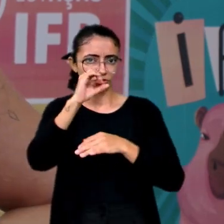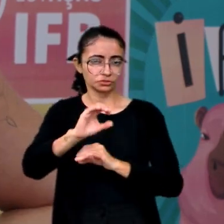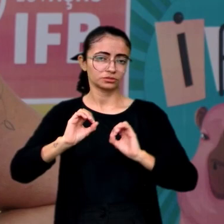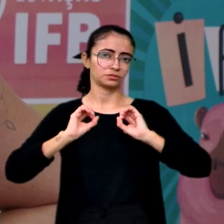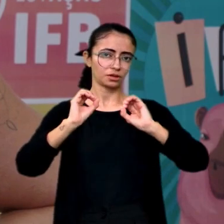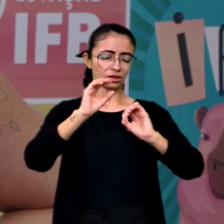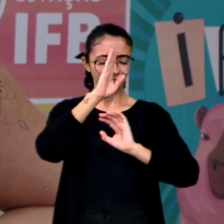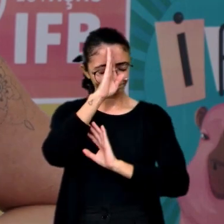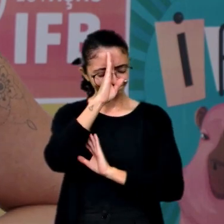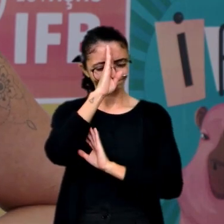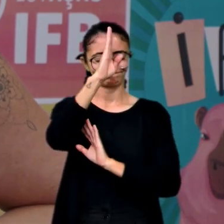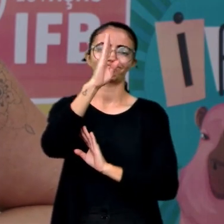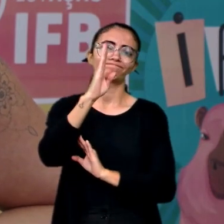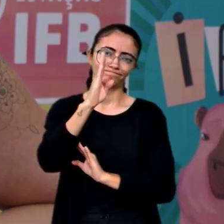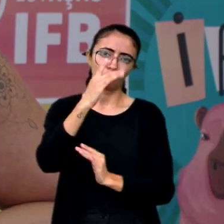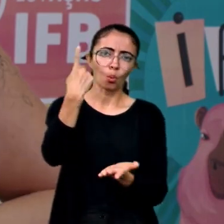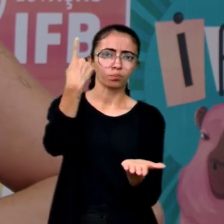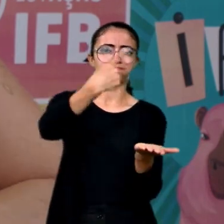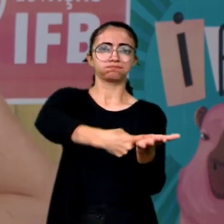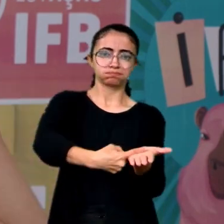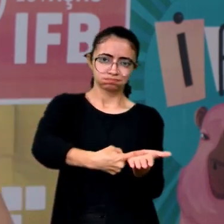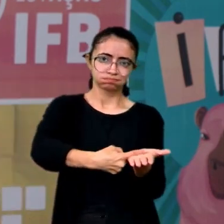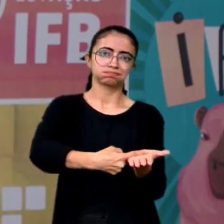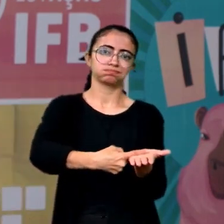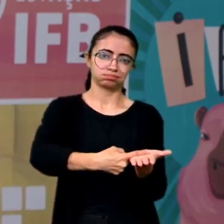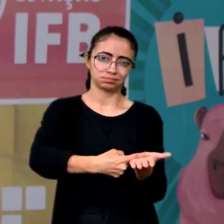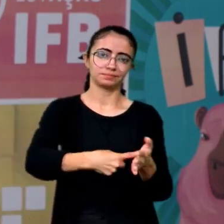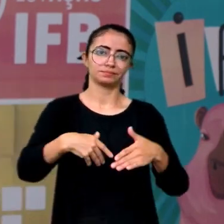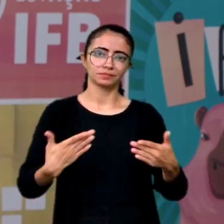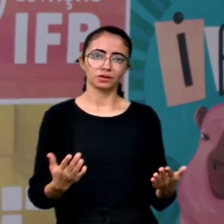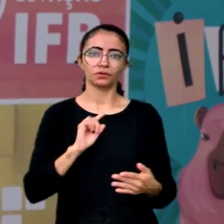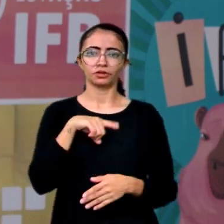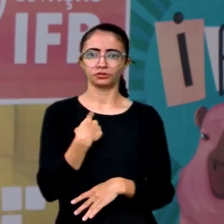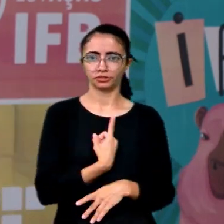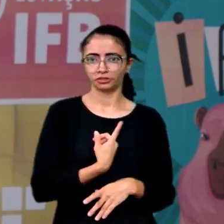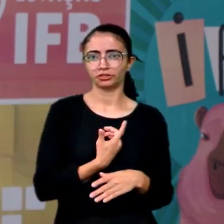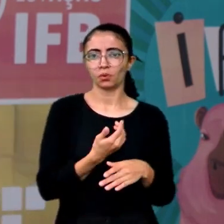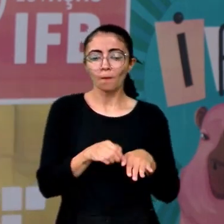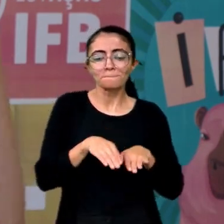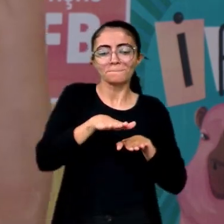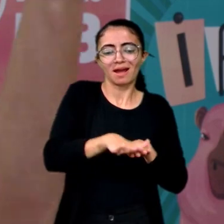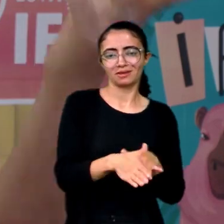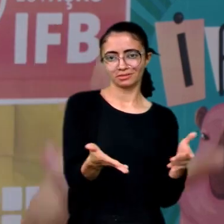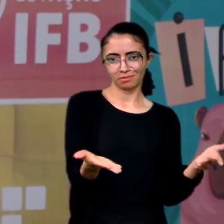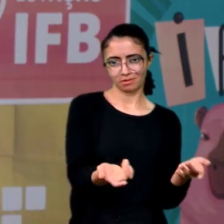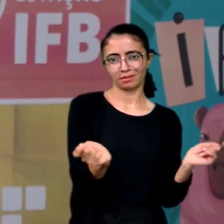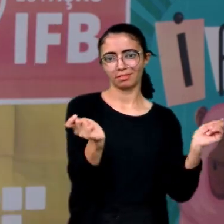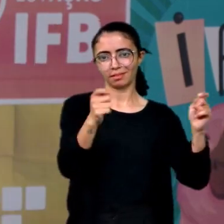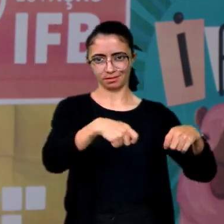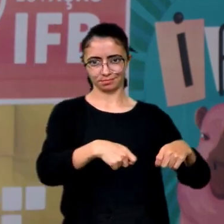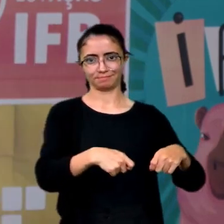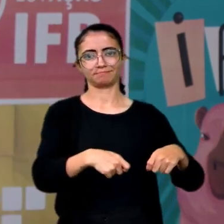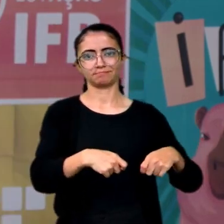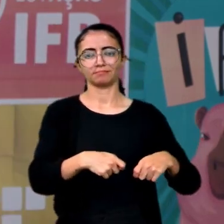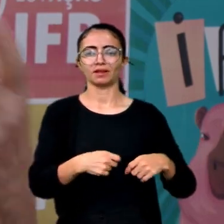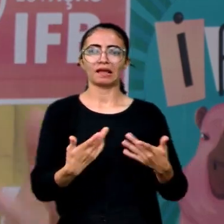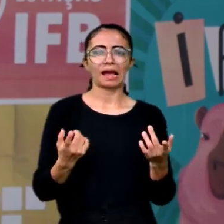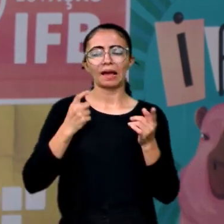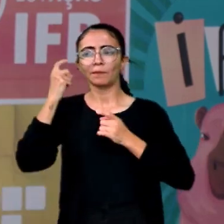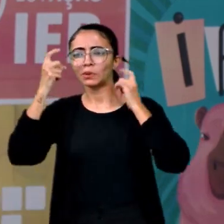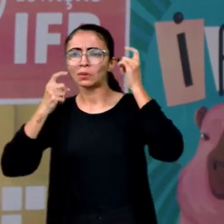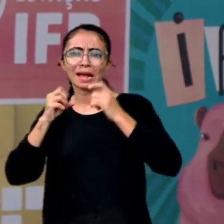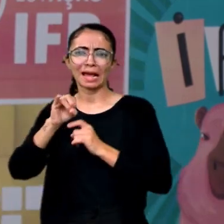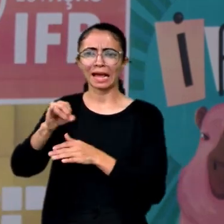repetidamente a separar o resíduo. É esse o passo que a gente pode dar agora. Não se preocupar se de repente o caminhão